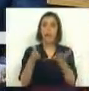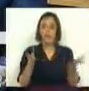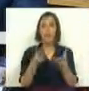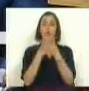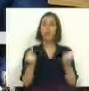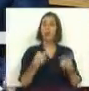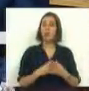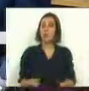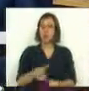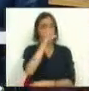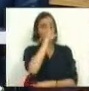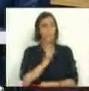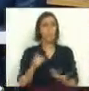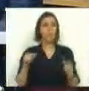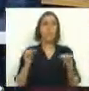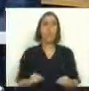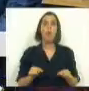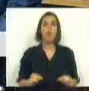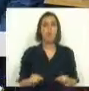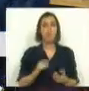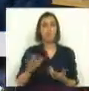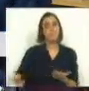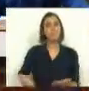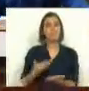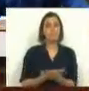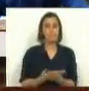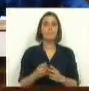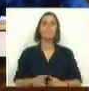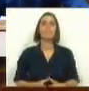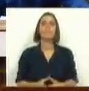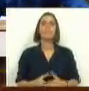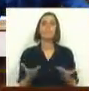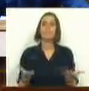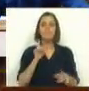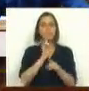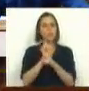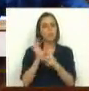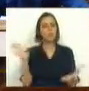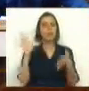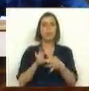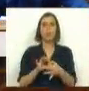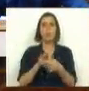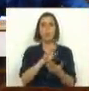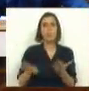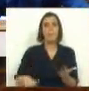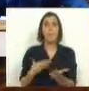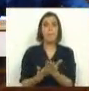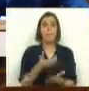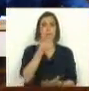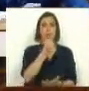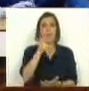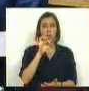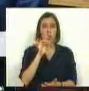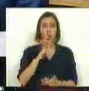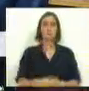as soluções que o Governo hoje aqui nos apresenta. No que diz respeito à proposta